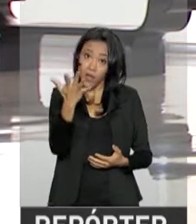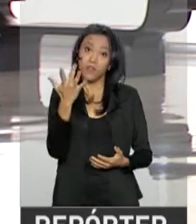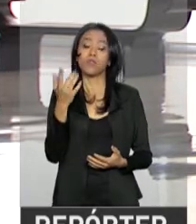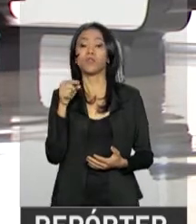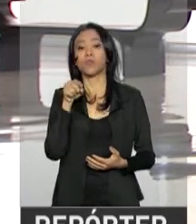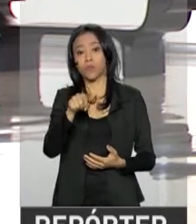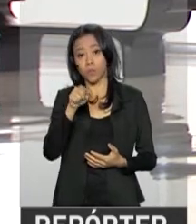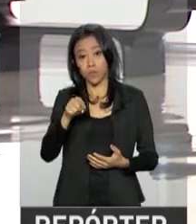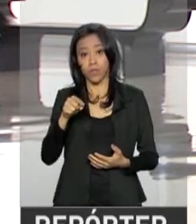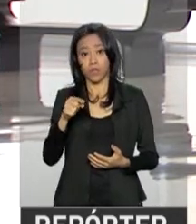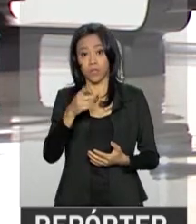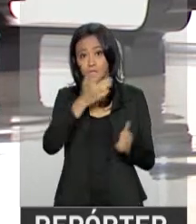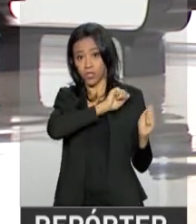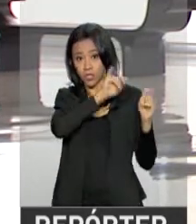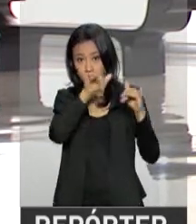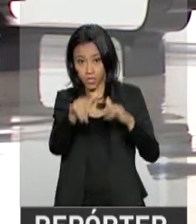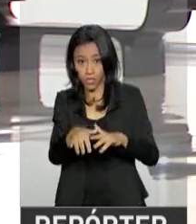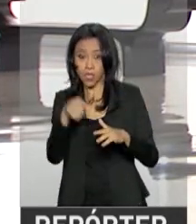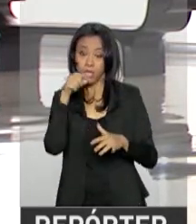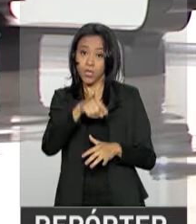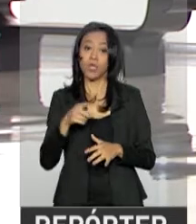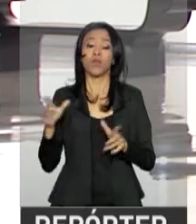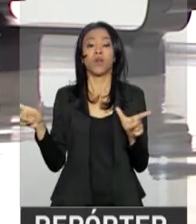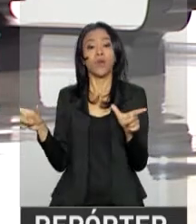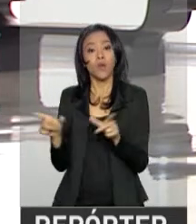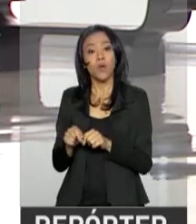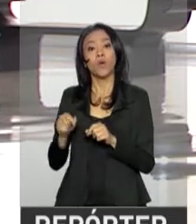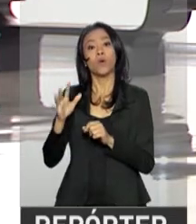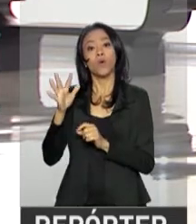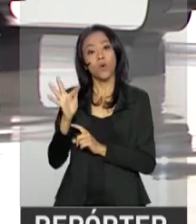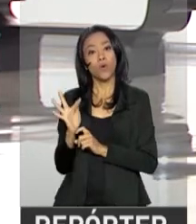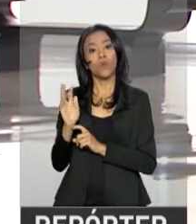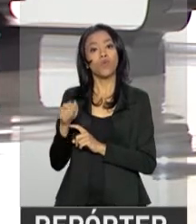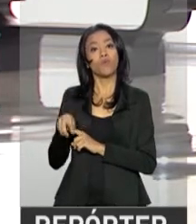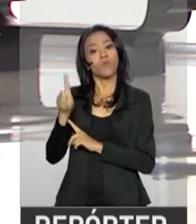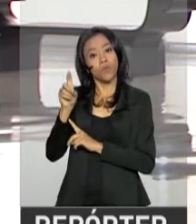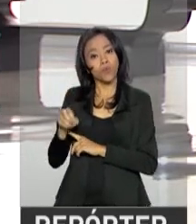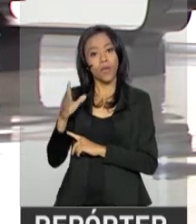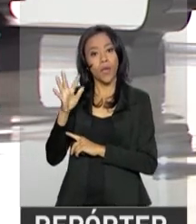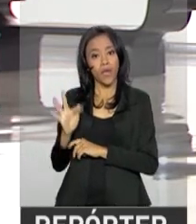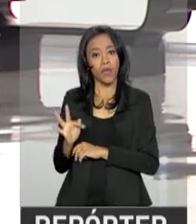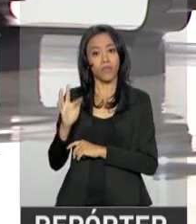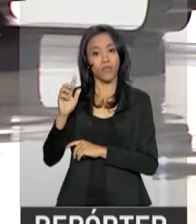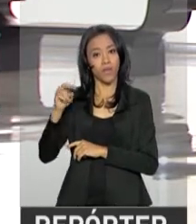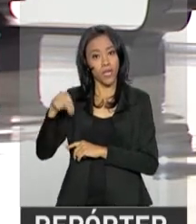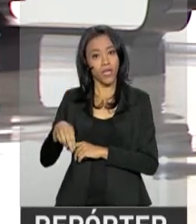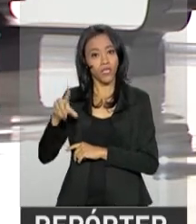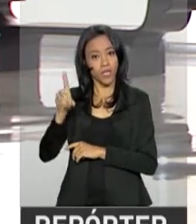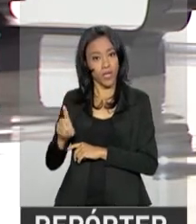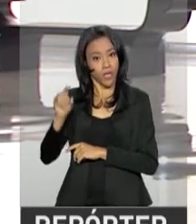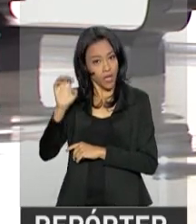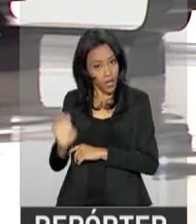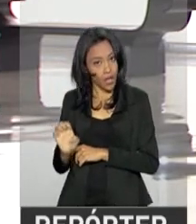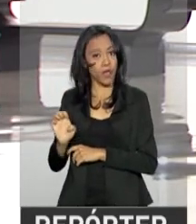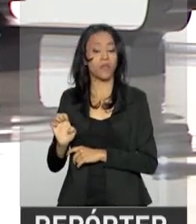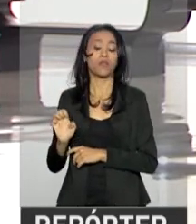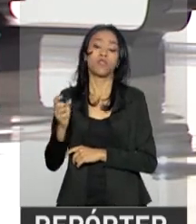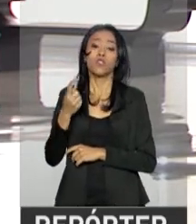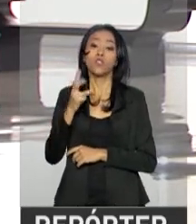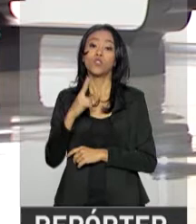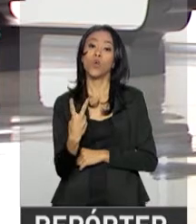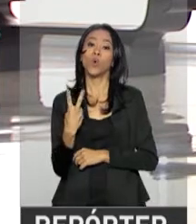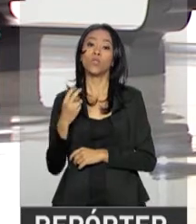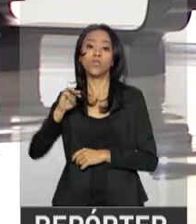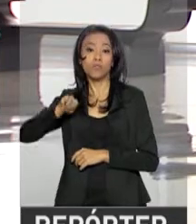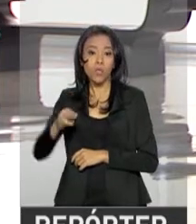de imigrantes o fundo nacional de desenvolvimento da educação o fdr anunciou a liberação de dois milhões